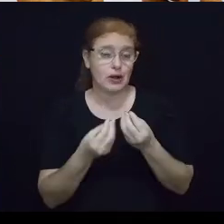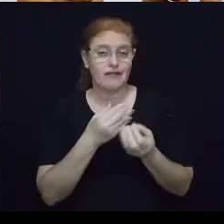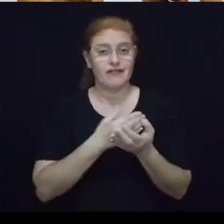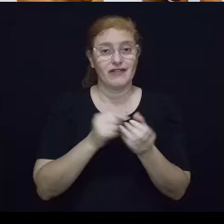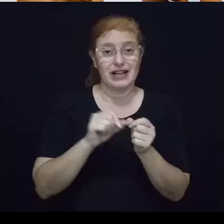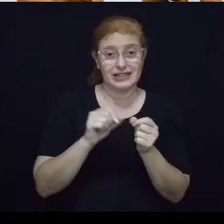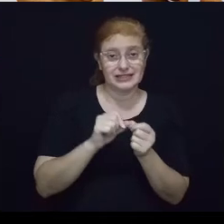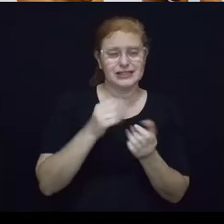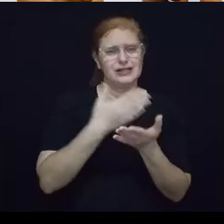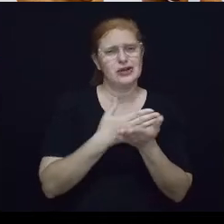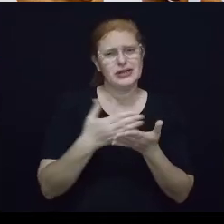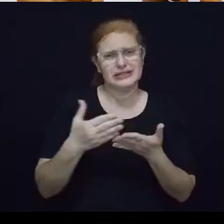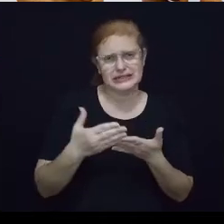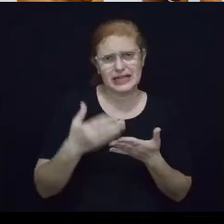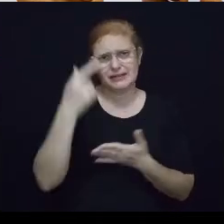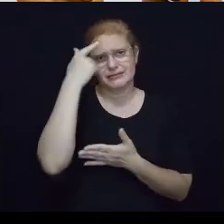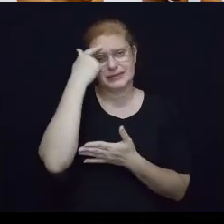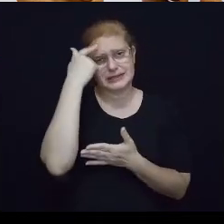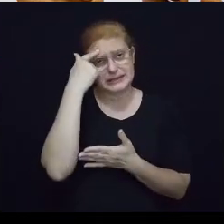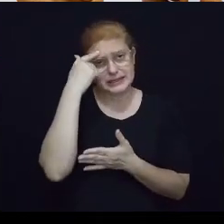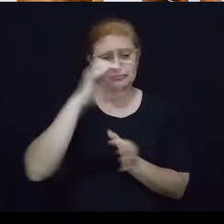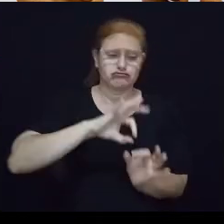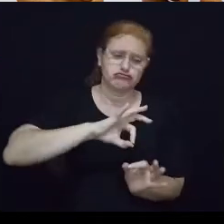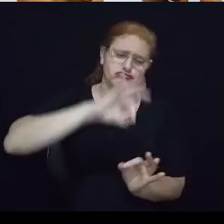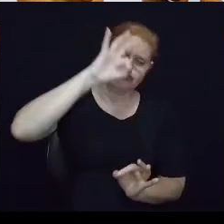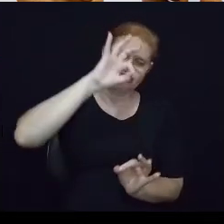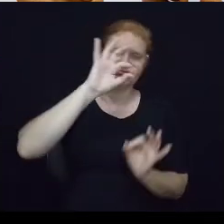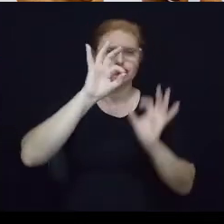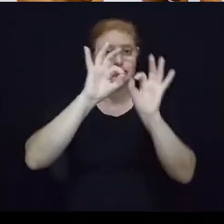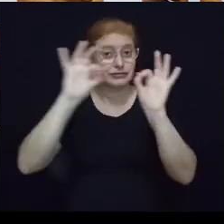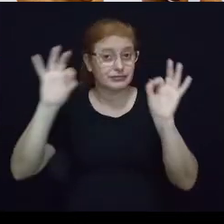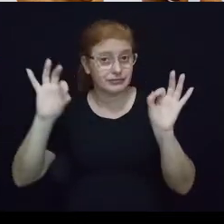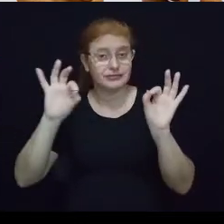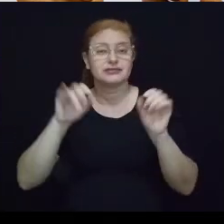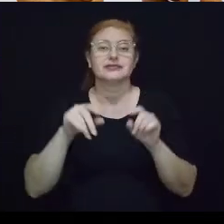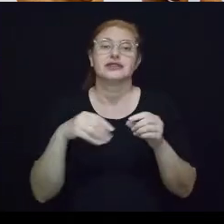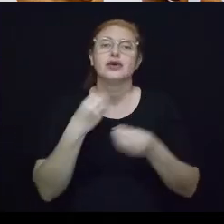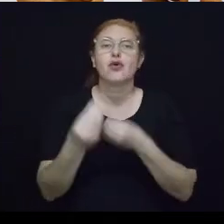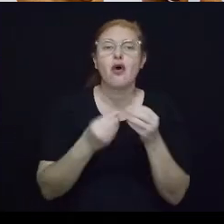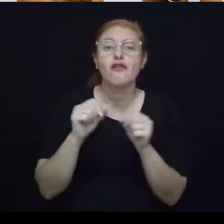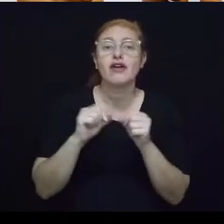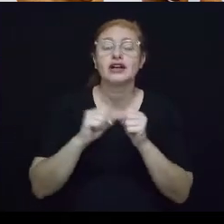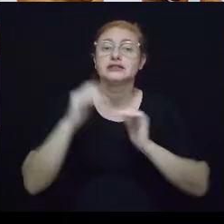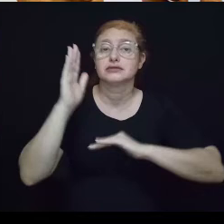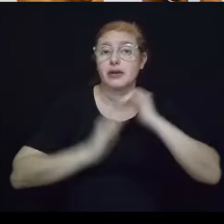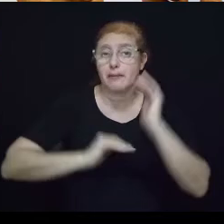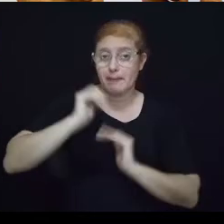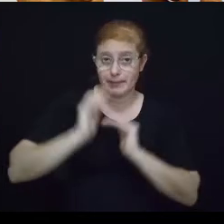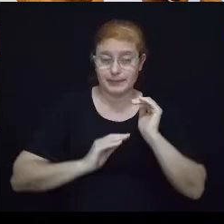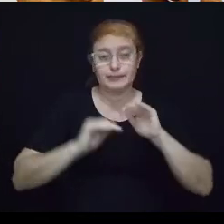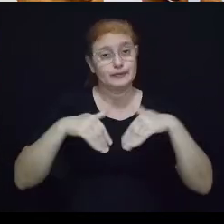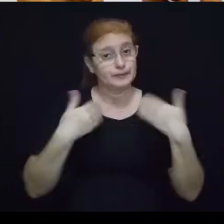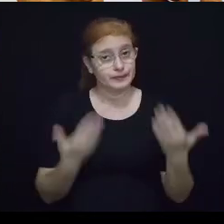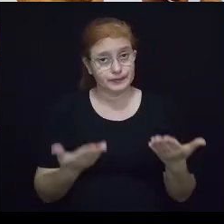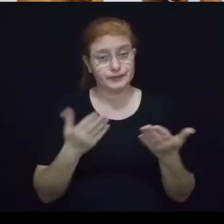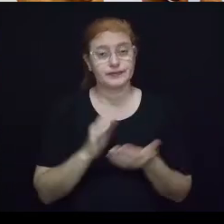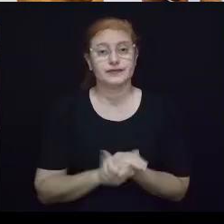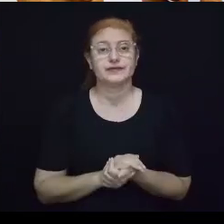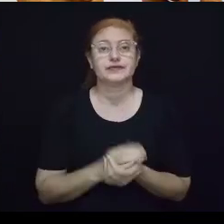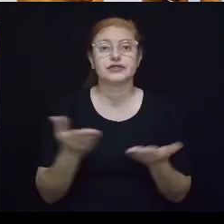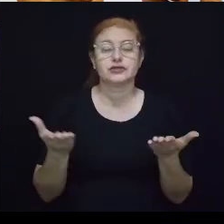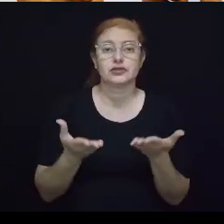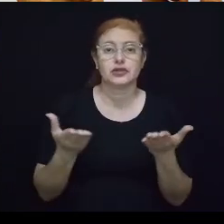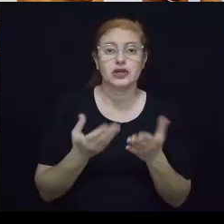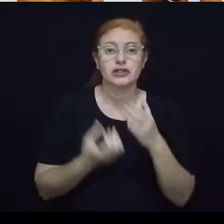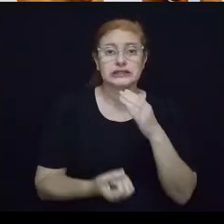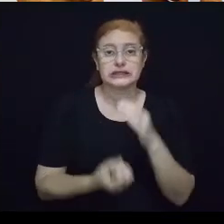começar a pensar na escala que a peça vai tomar e na execução da peça. Então,